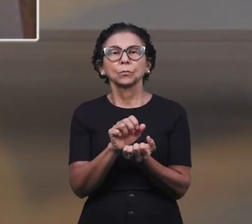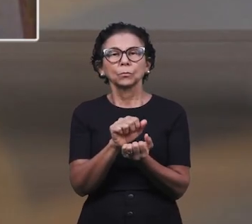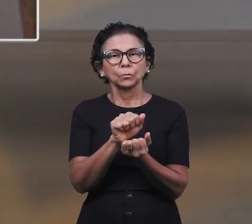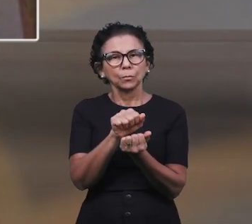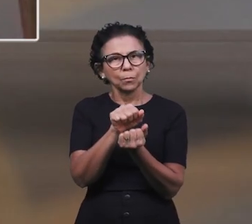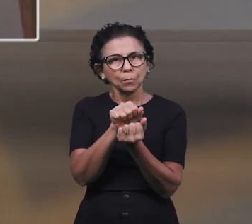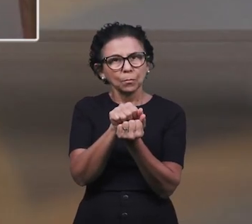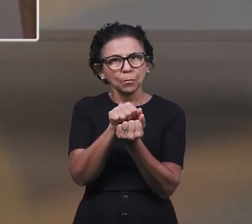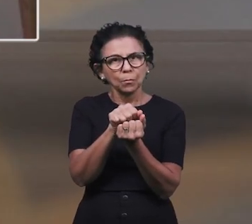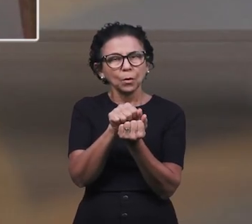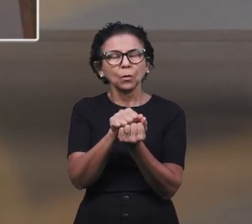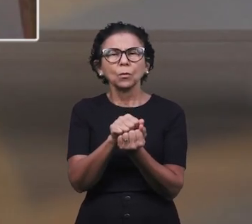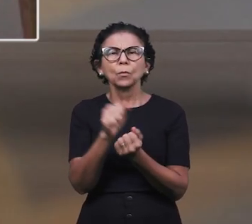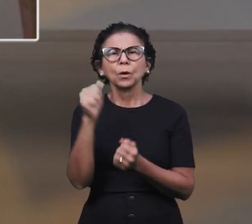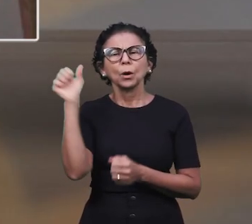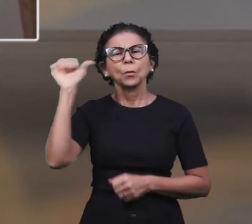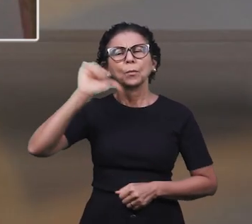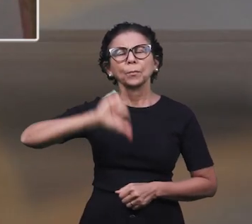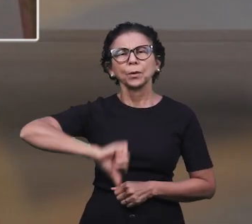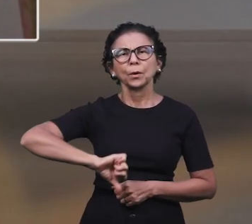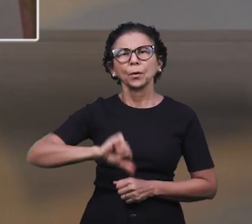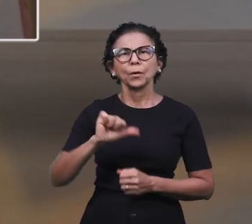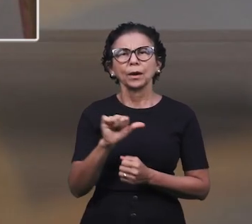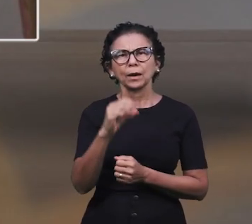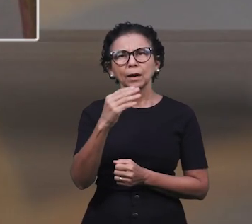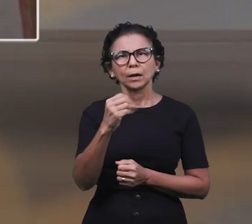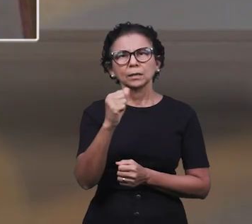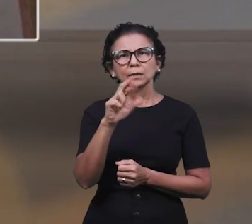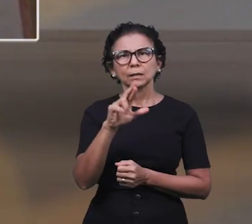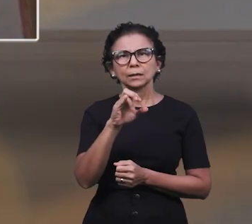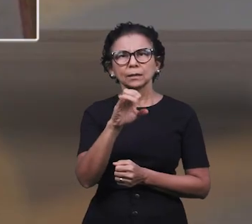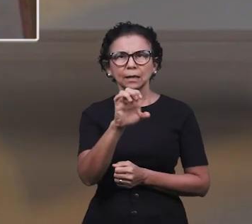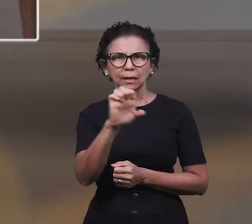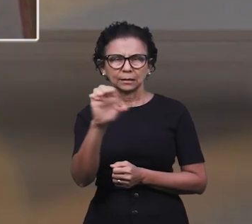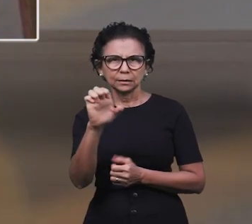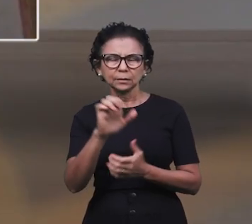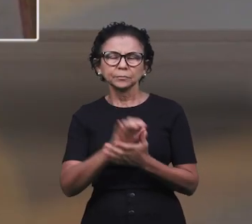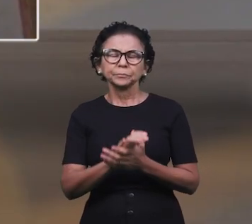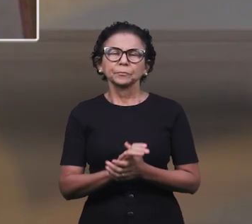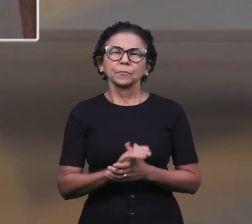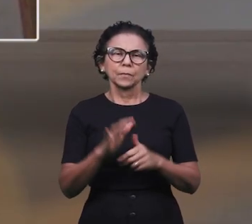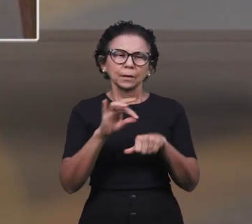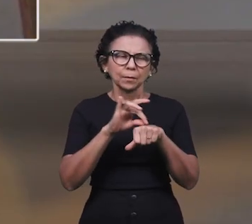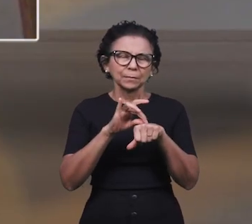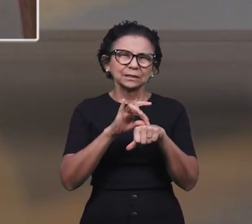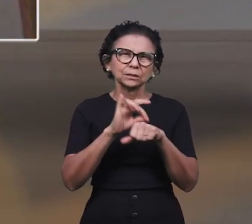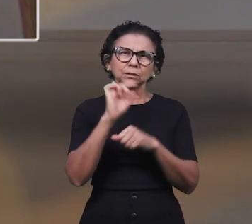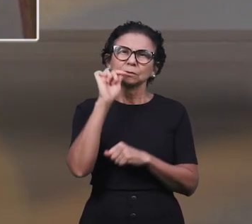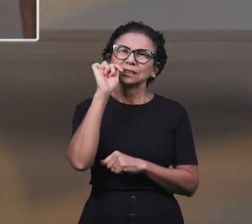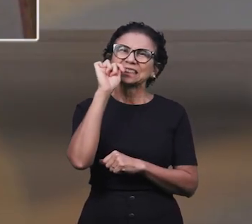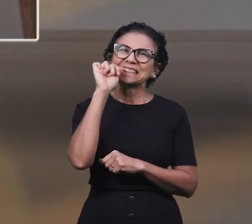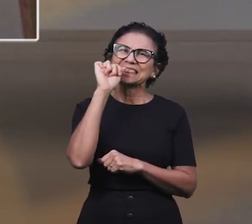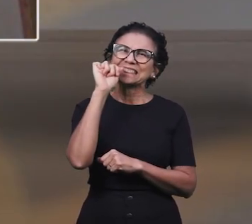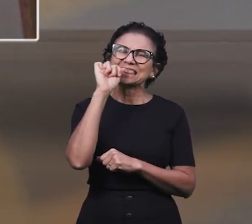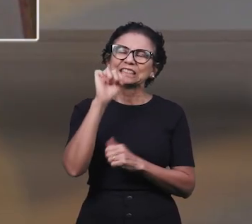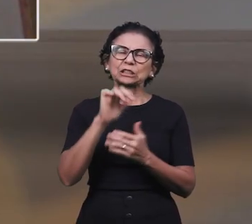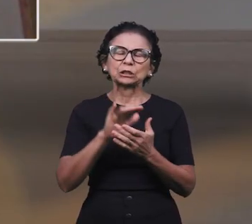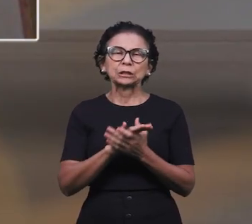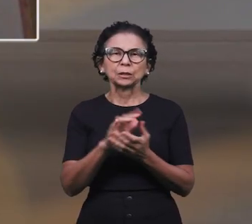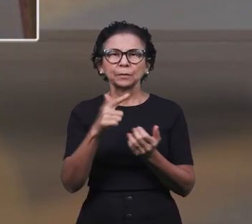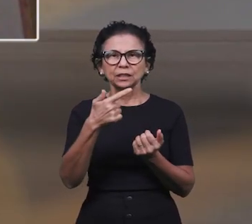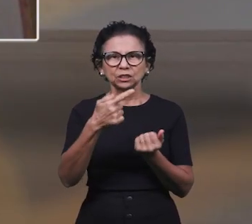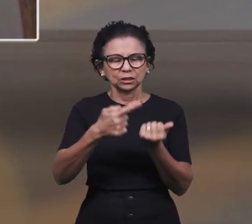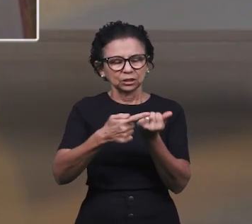provocando muitas morbidades. Depois vem a doença periodontal, que seria a doença de